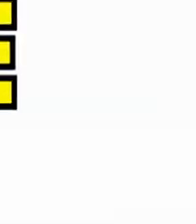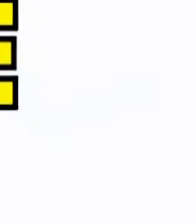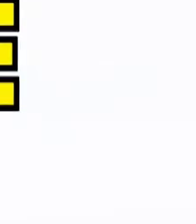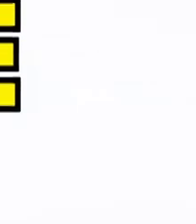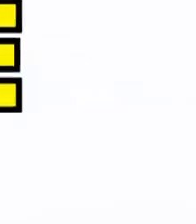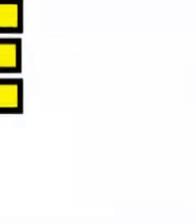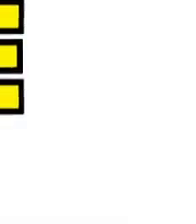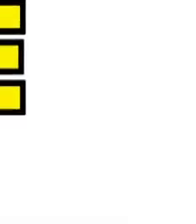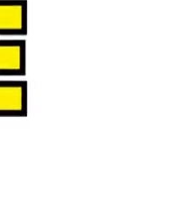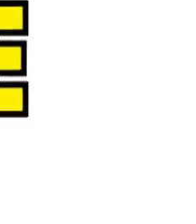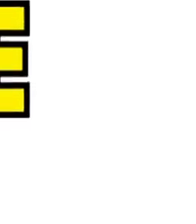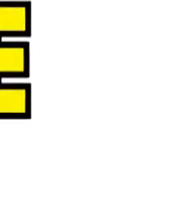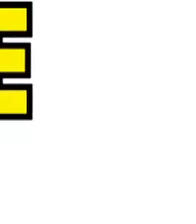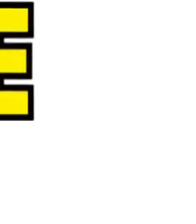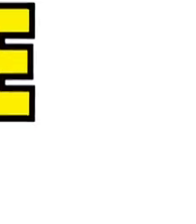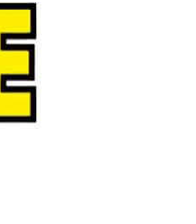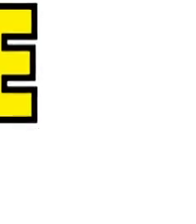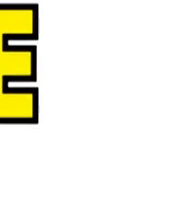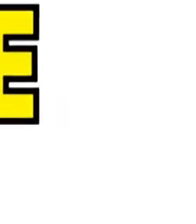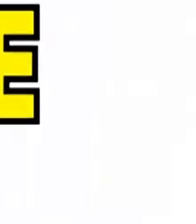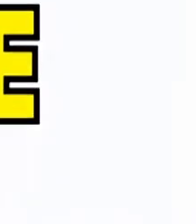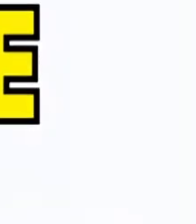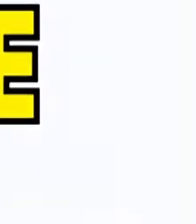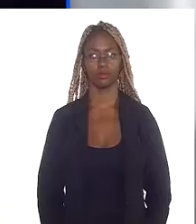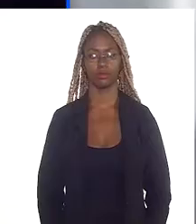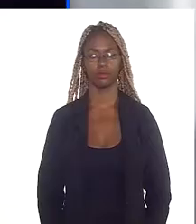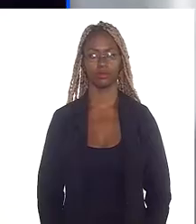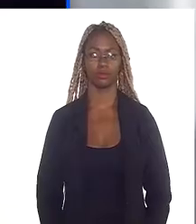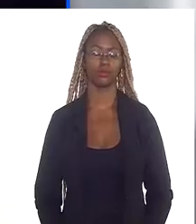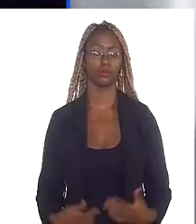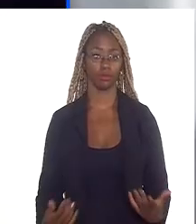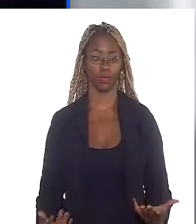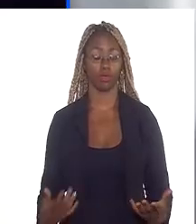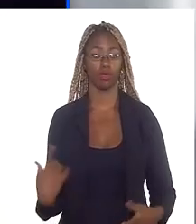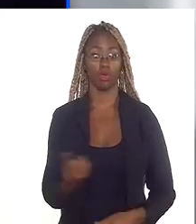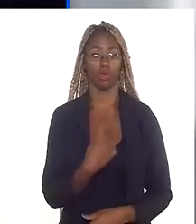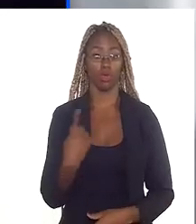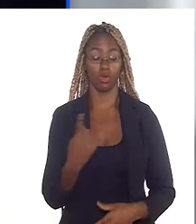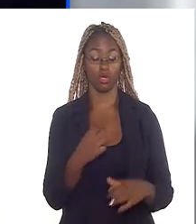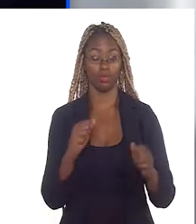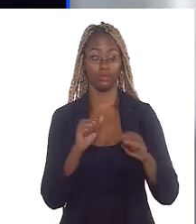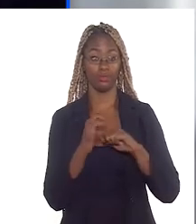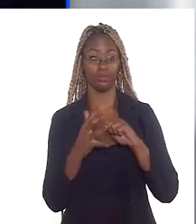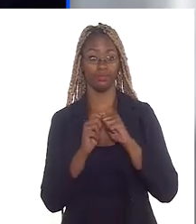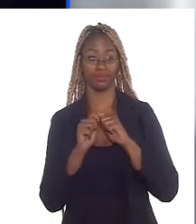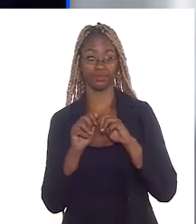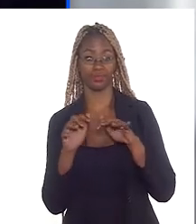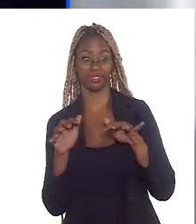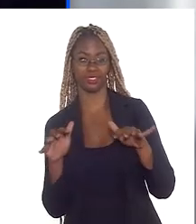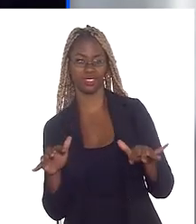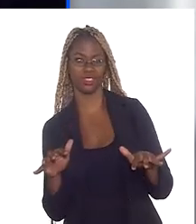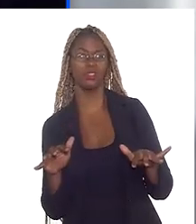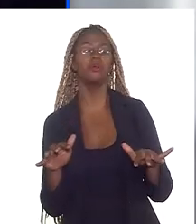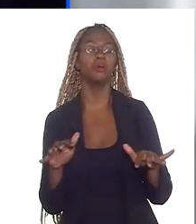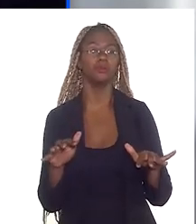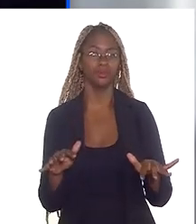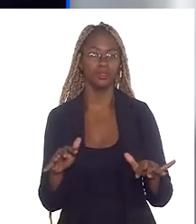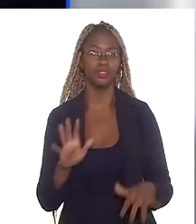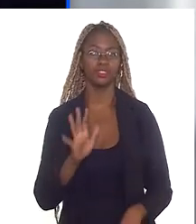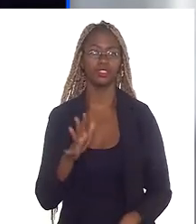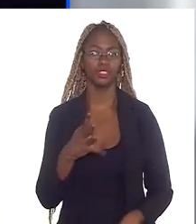E aí E aí o e-mail a uma pandemia que já tirou a vida de mais de